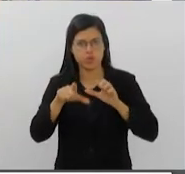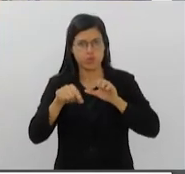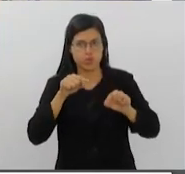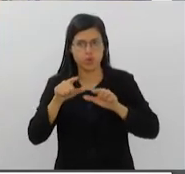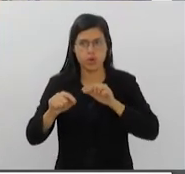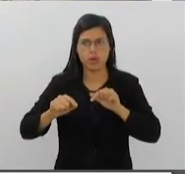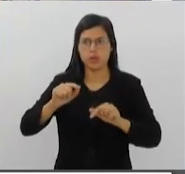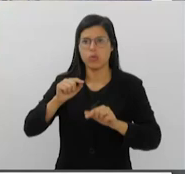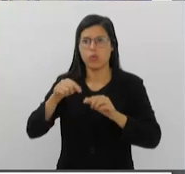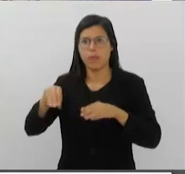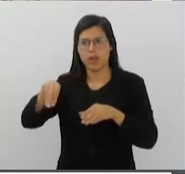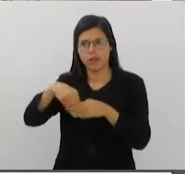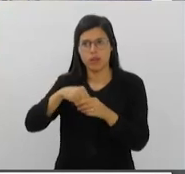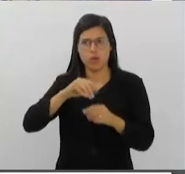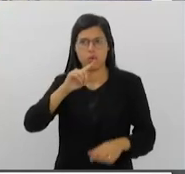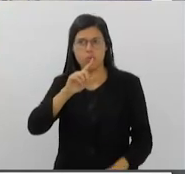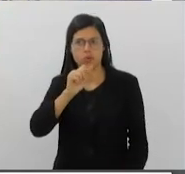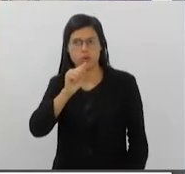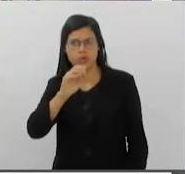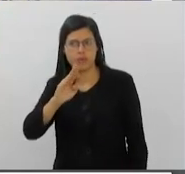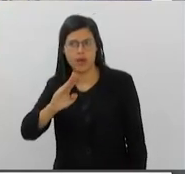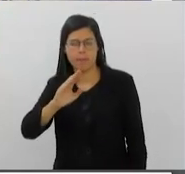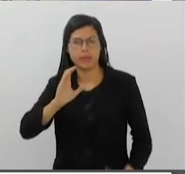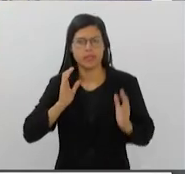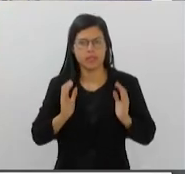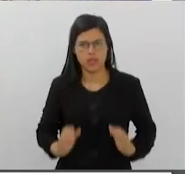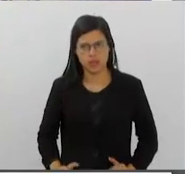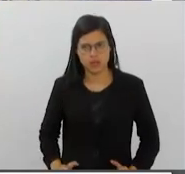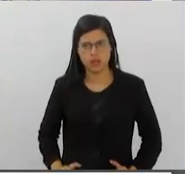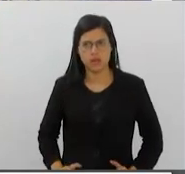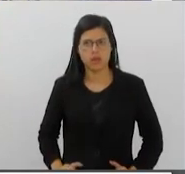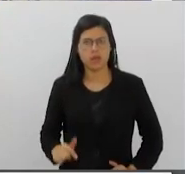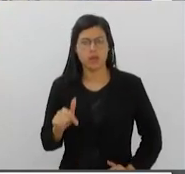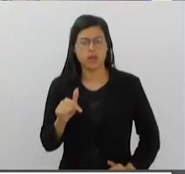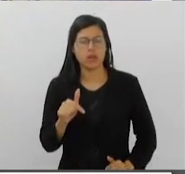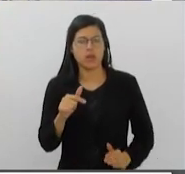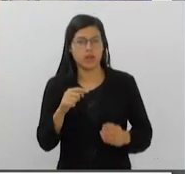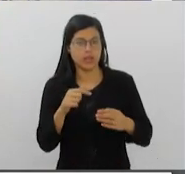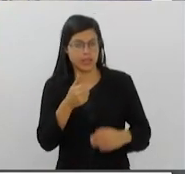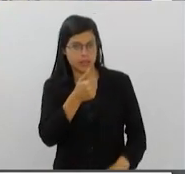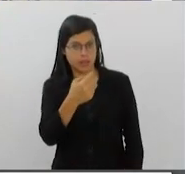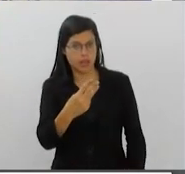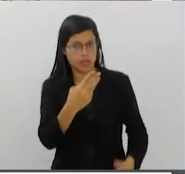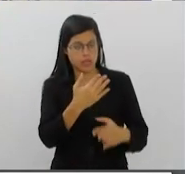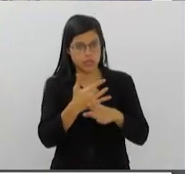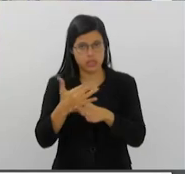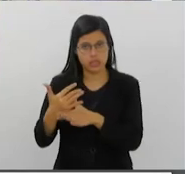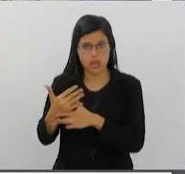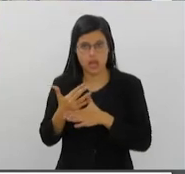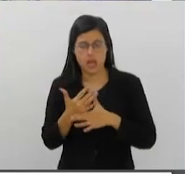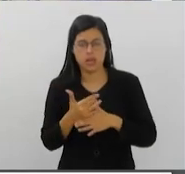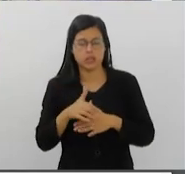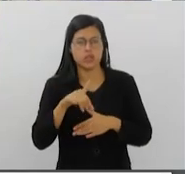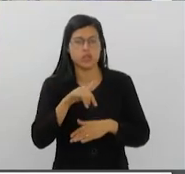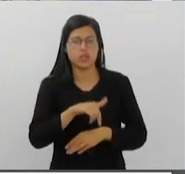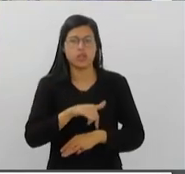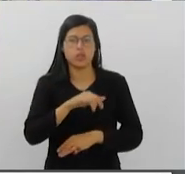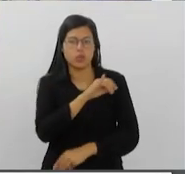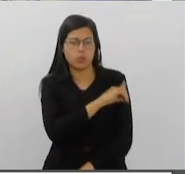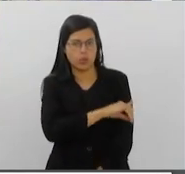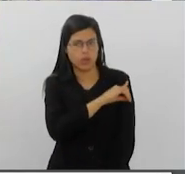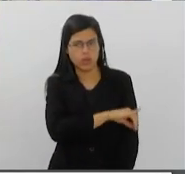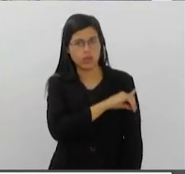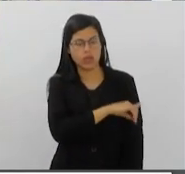Lab Cidadania como agentes de incidência, atuando em 13 municípios da região metropolitana do Rio de Janeiro,